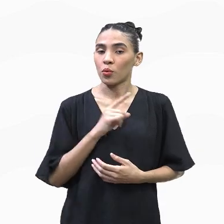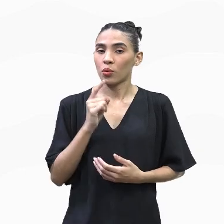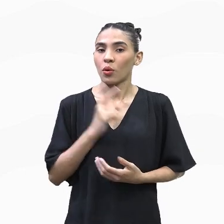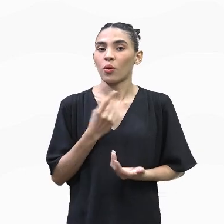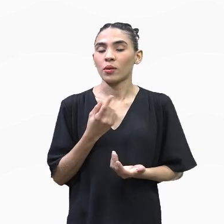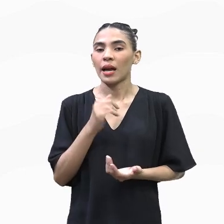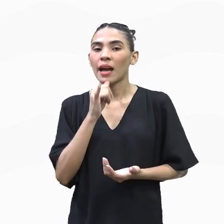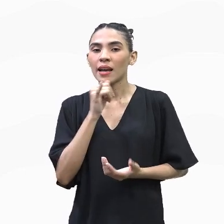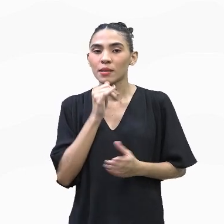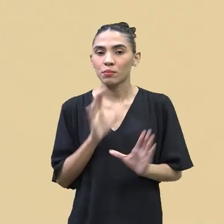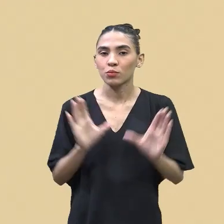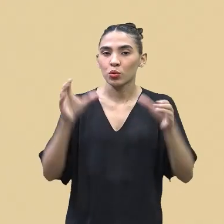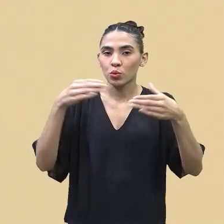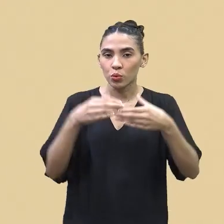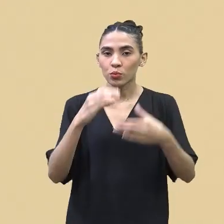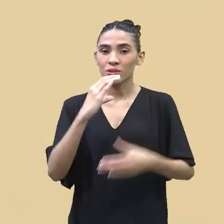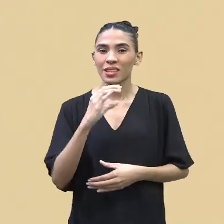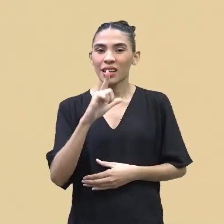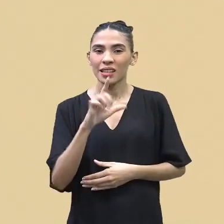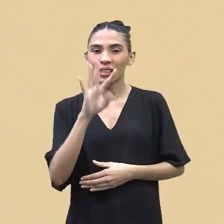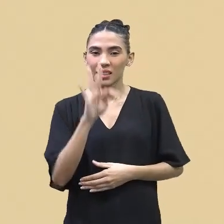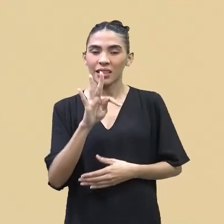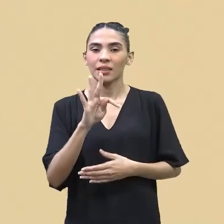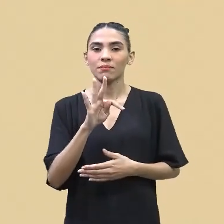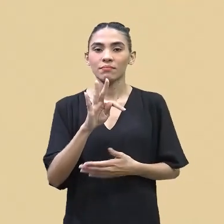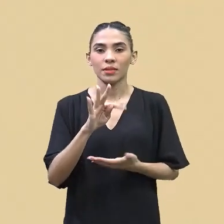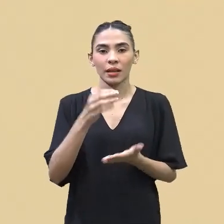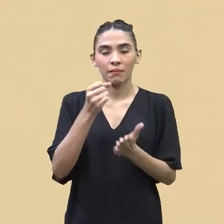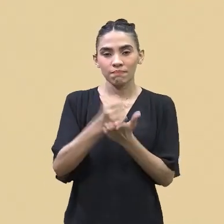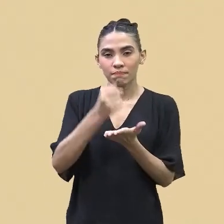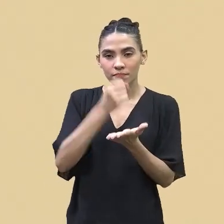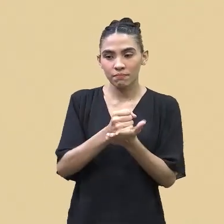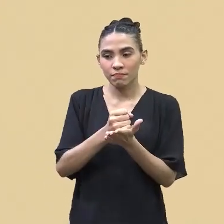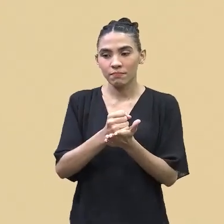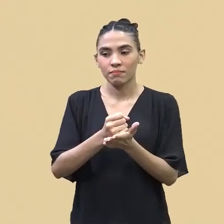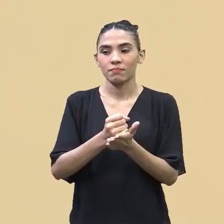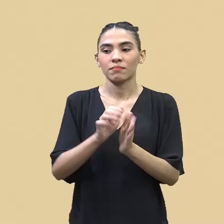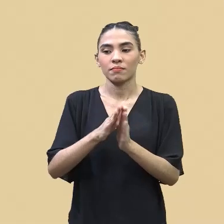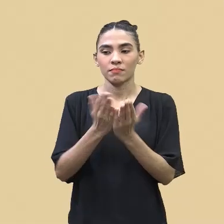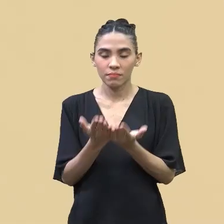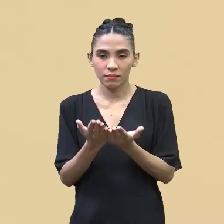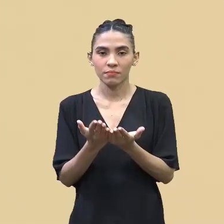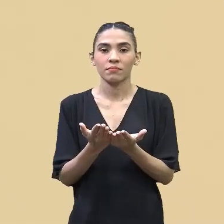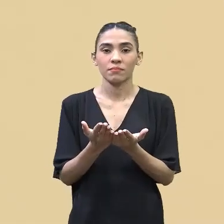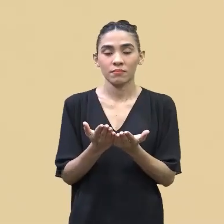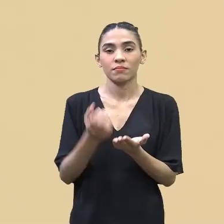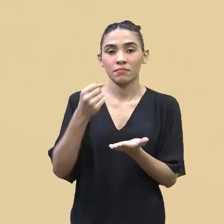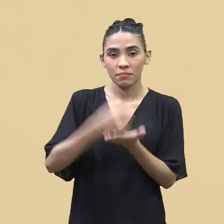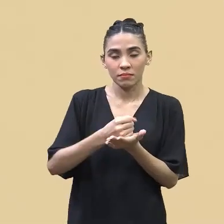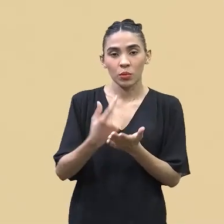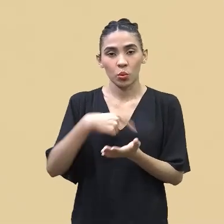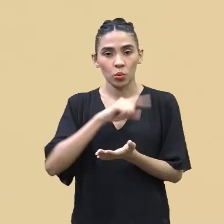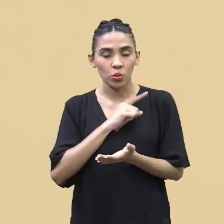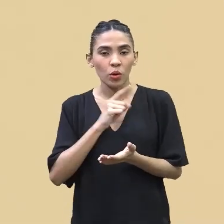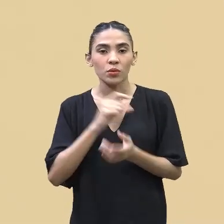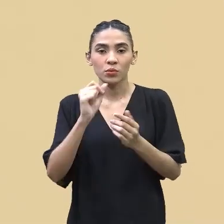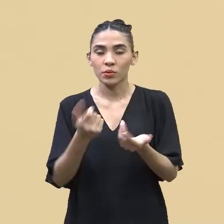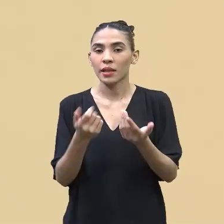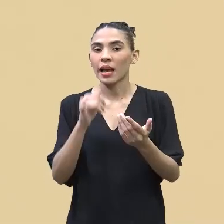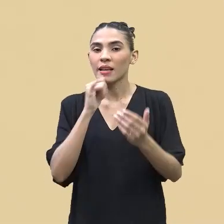a categoria de trabalhador com carteira assinada, né, então nós estamos